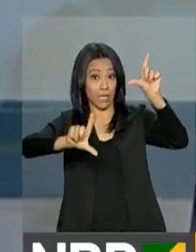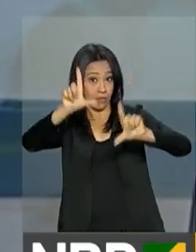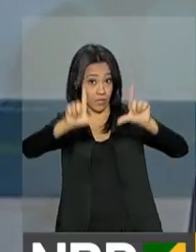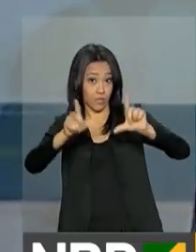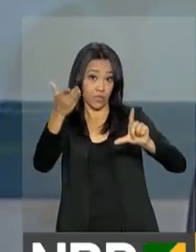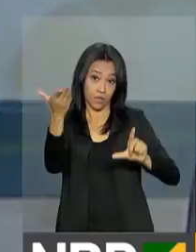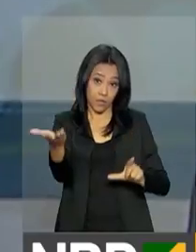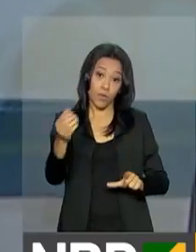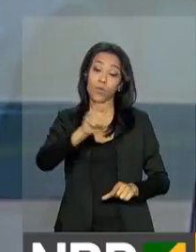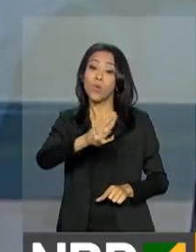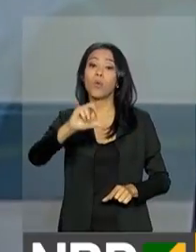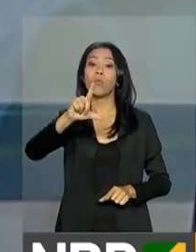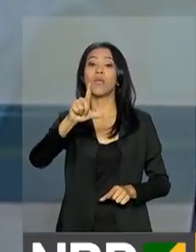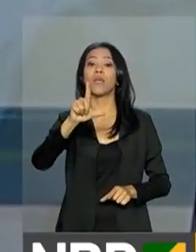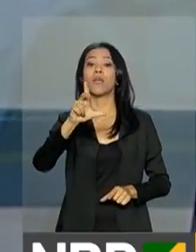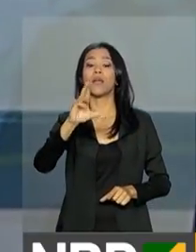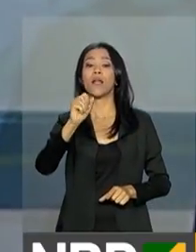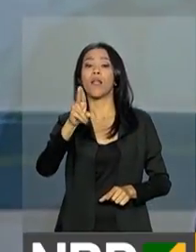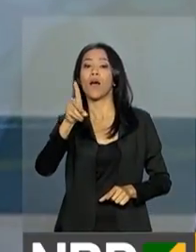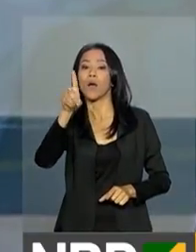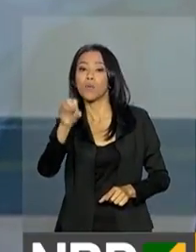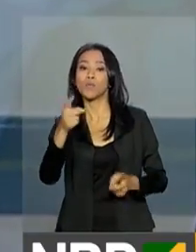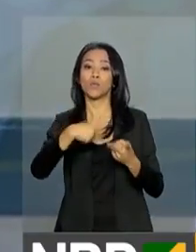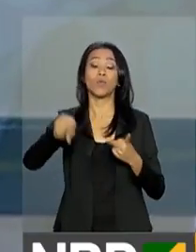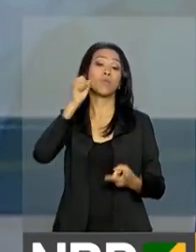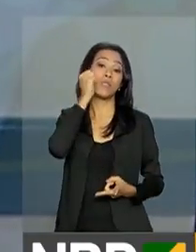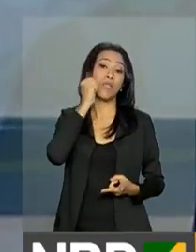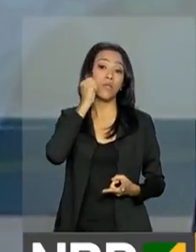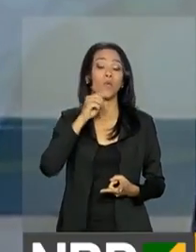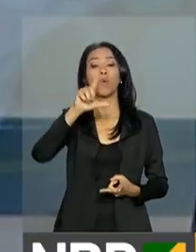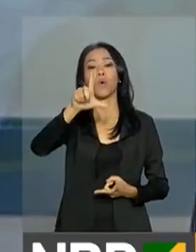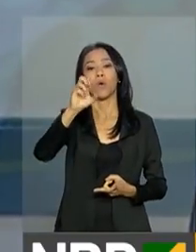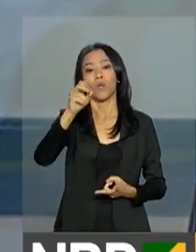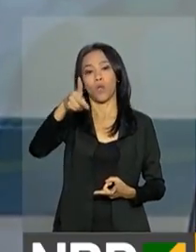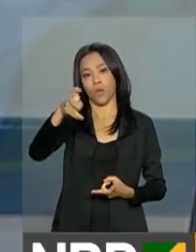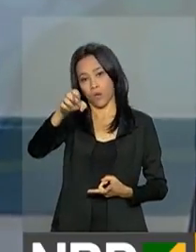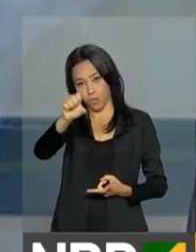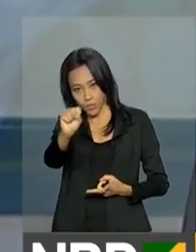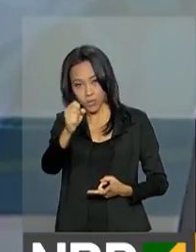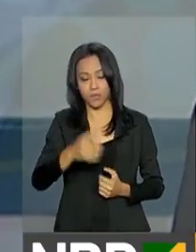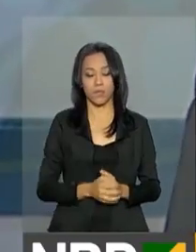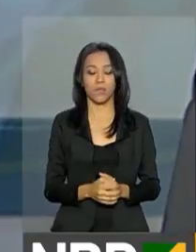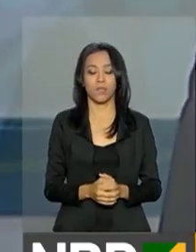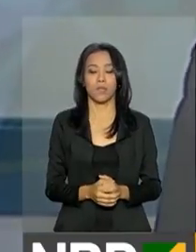Cláudio, o senador Eduardo Lopes.